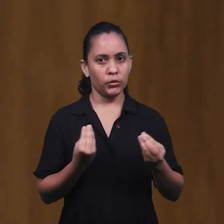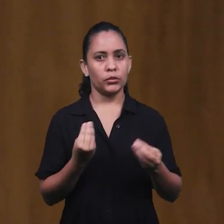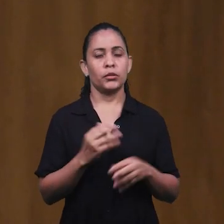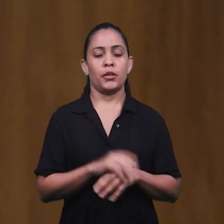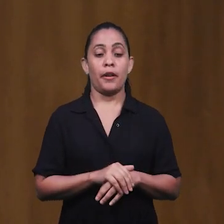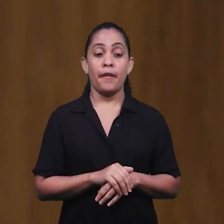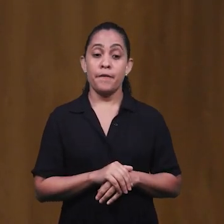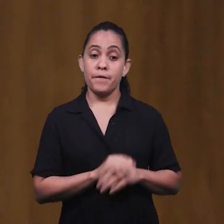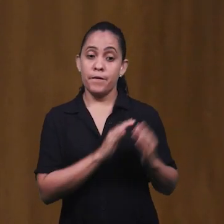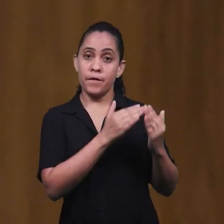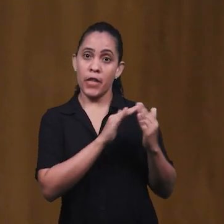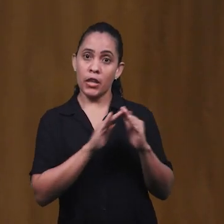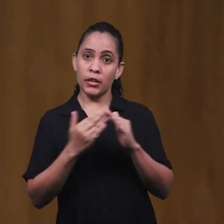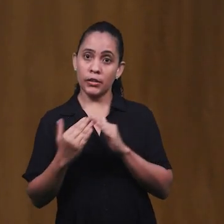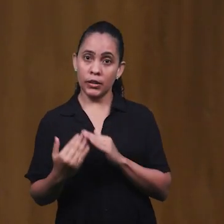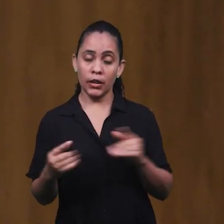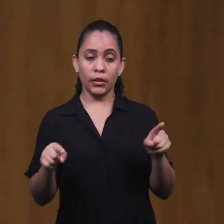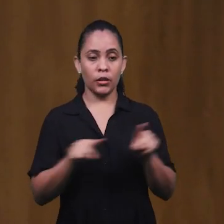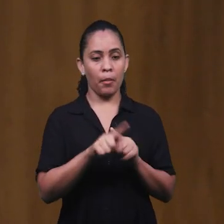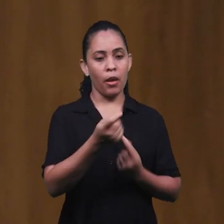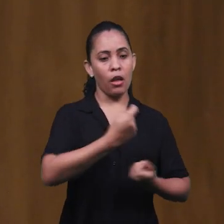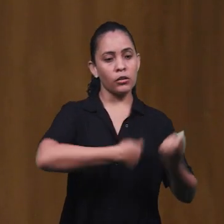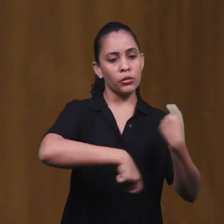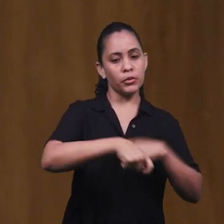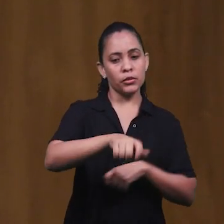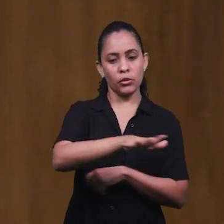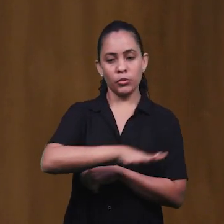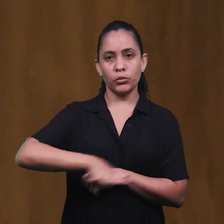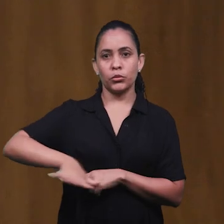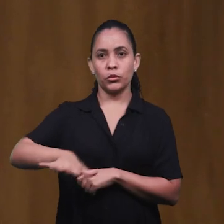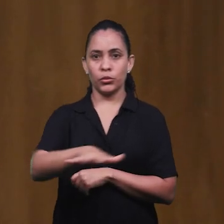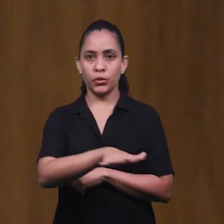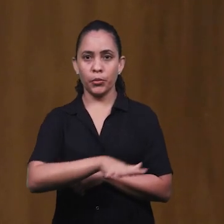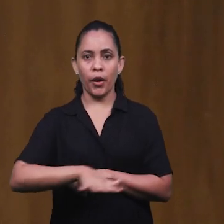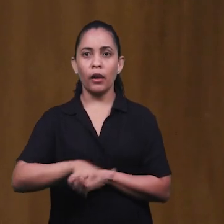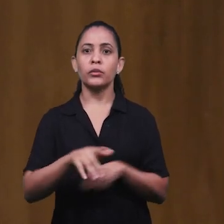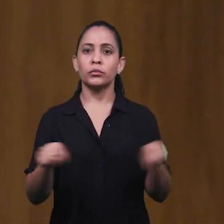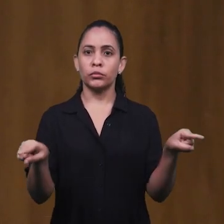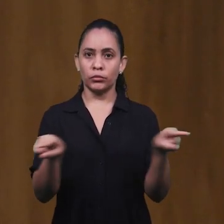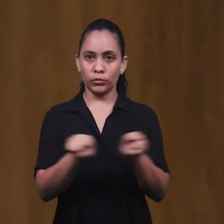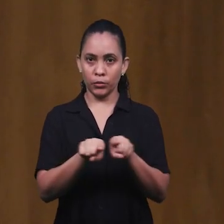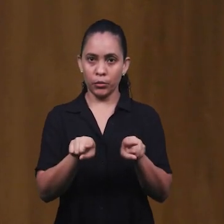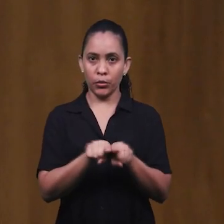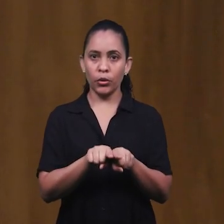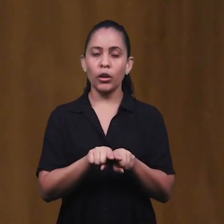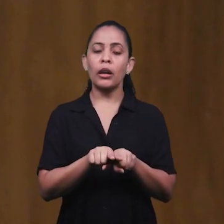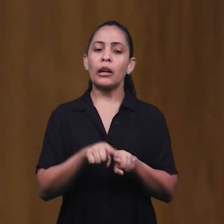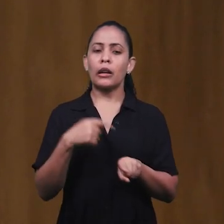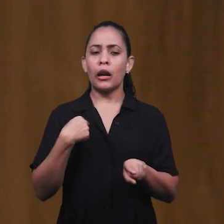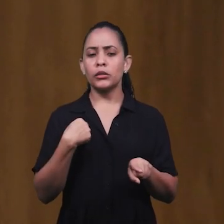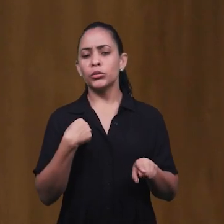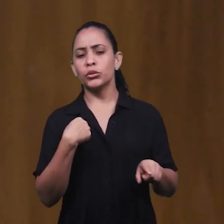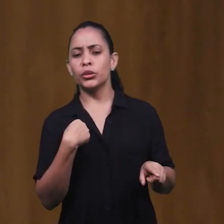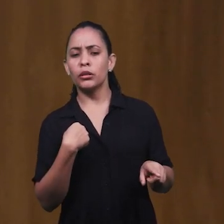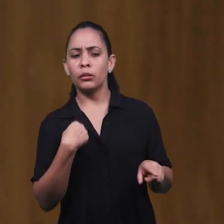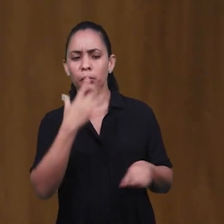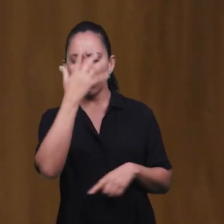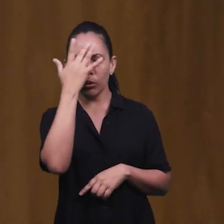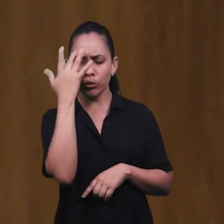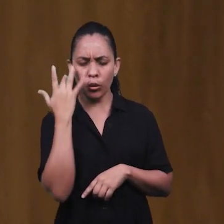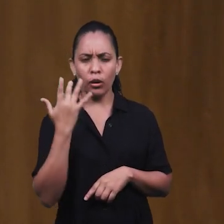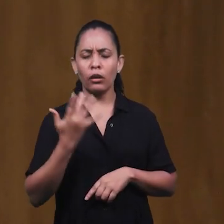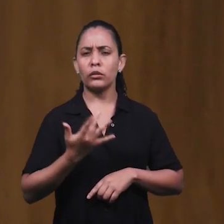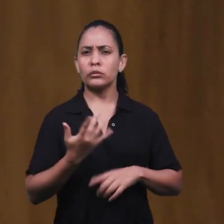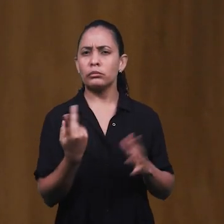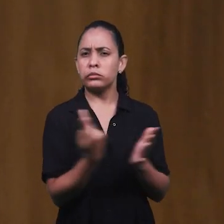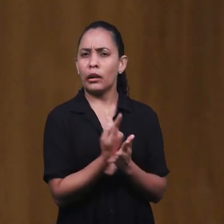entre vizinhos, a administração dos espaços coletivos e até o que fazer nos casos de inadimplência. O objetivo é explicar